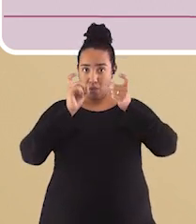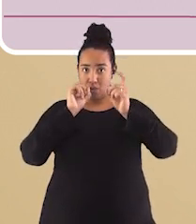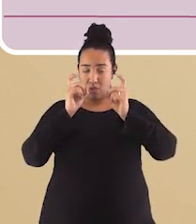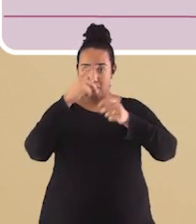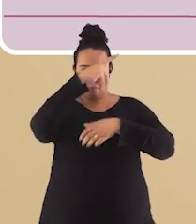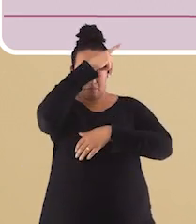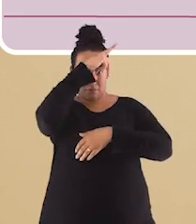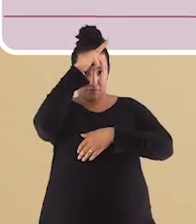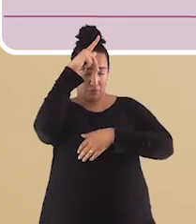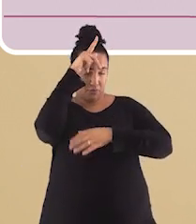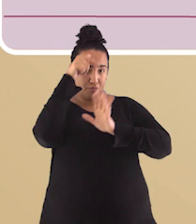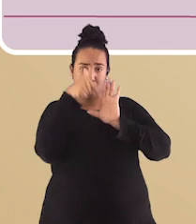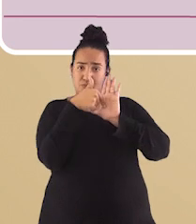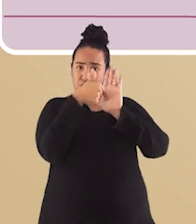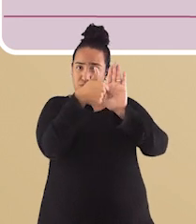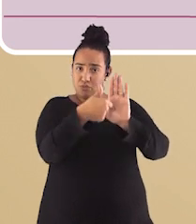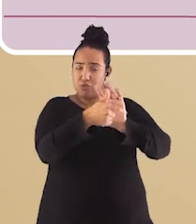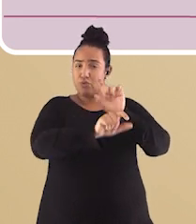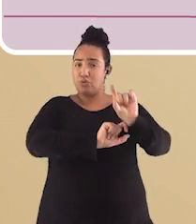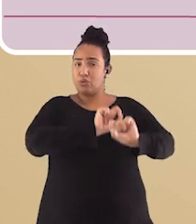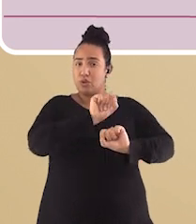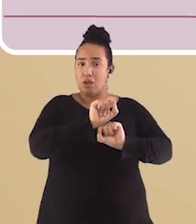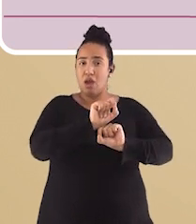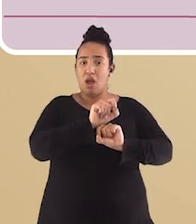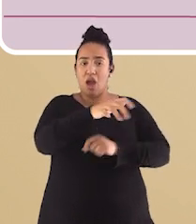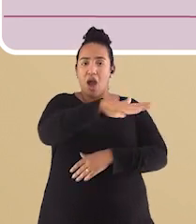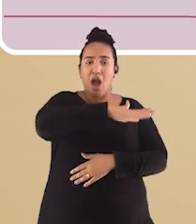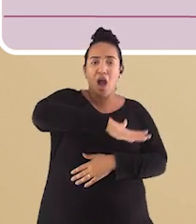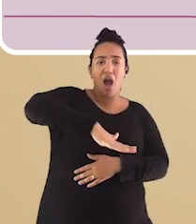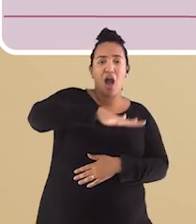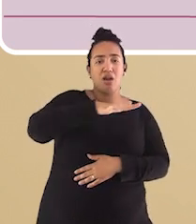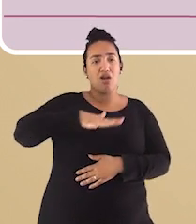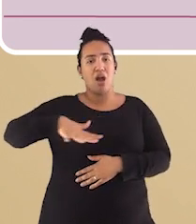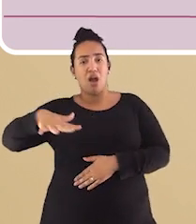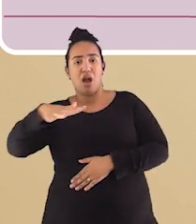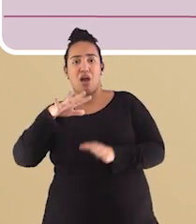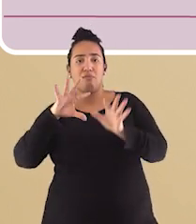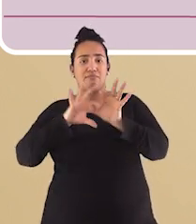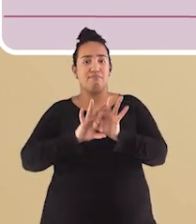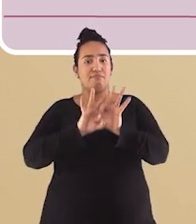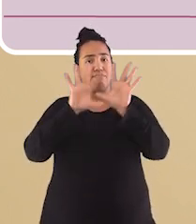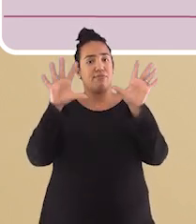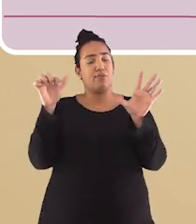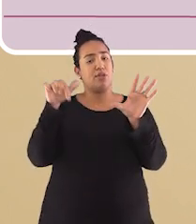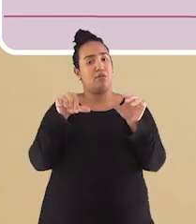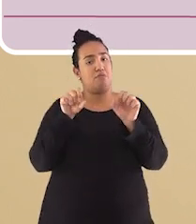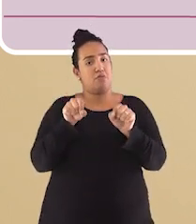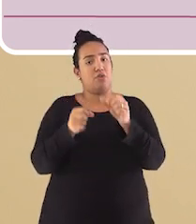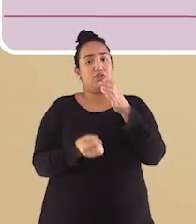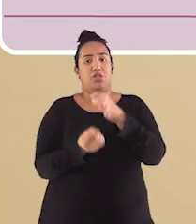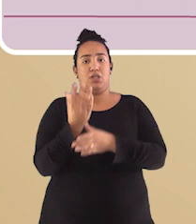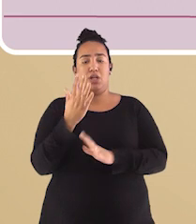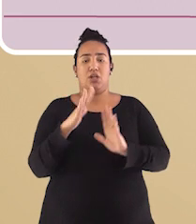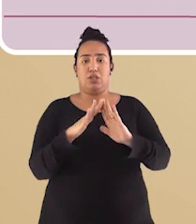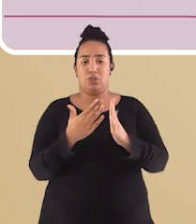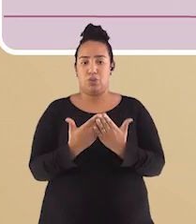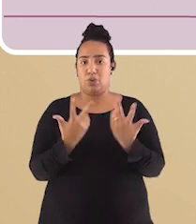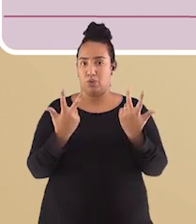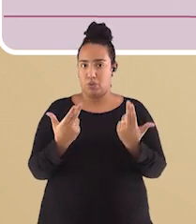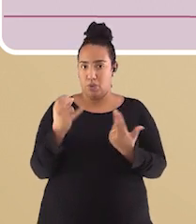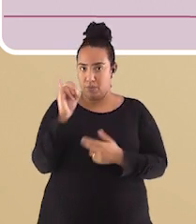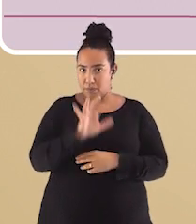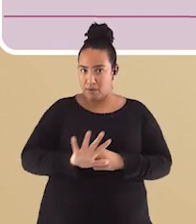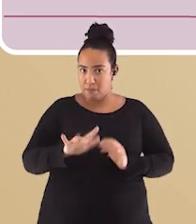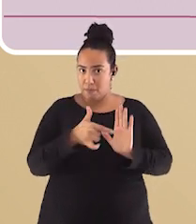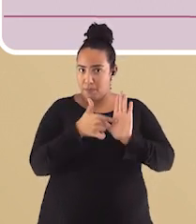apresentou os moradores os terrenos disponíveis para a construção da escola como você pode ver na tela